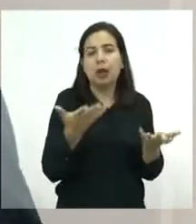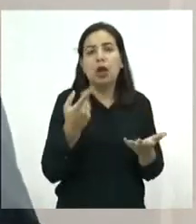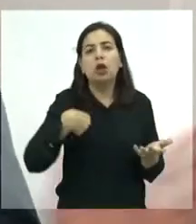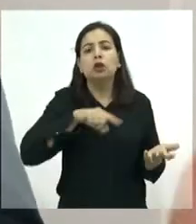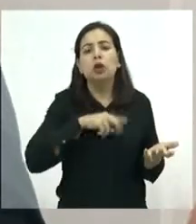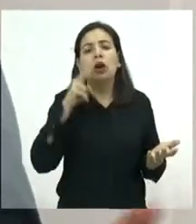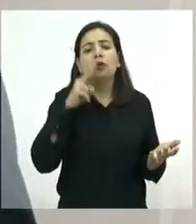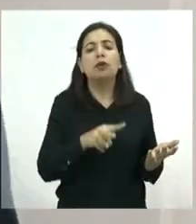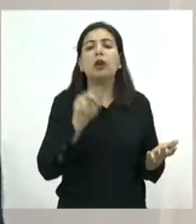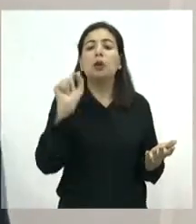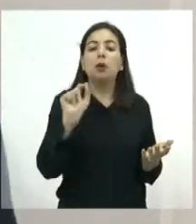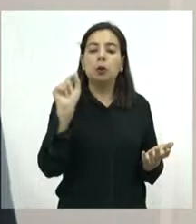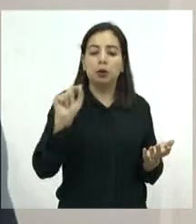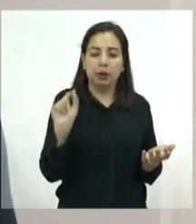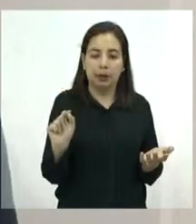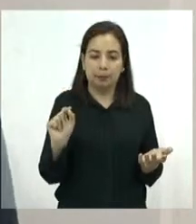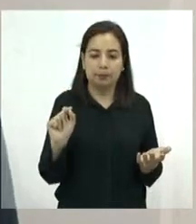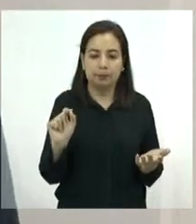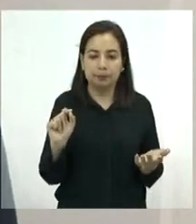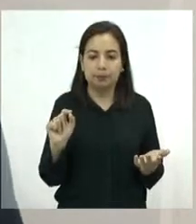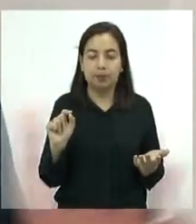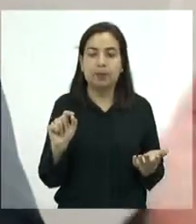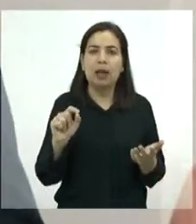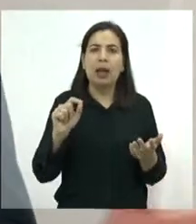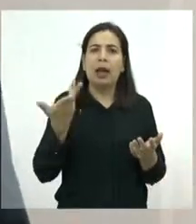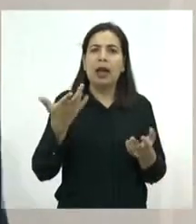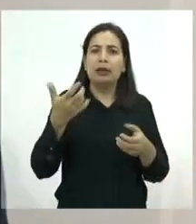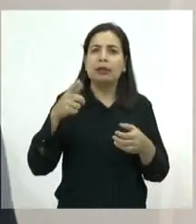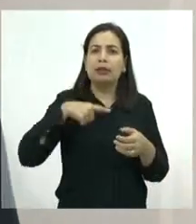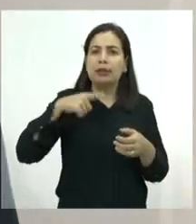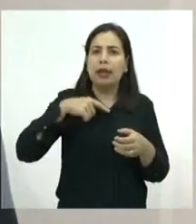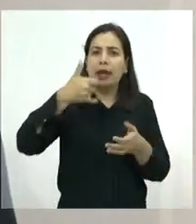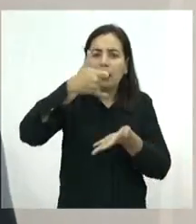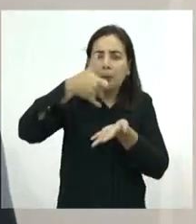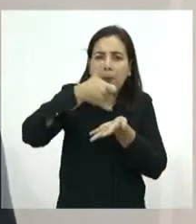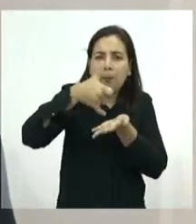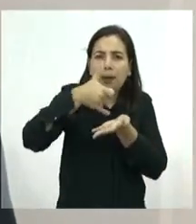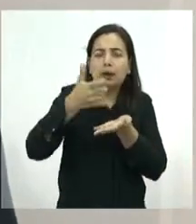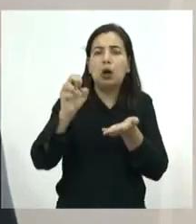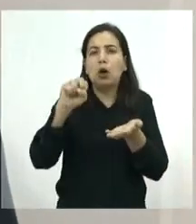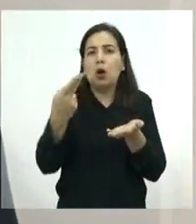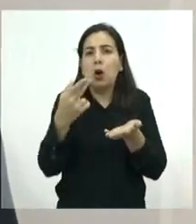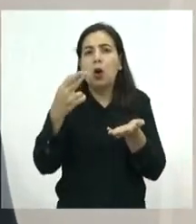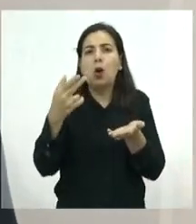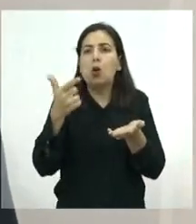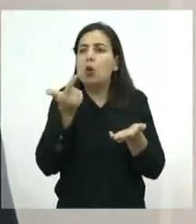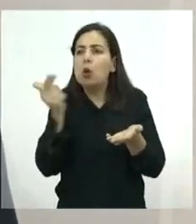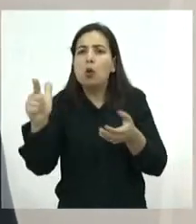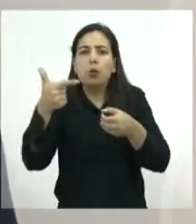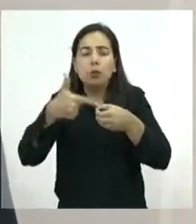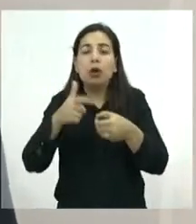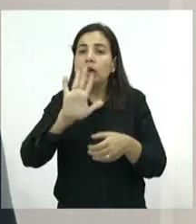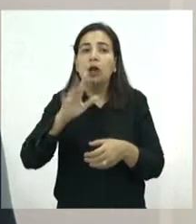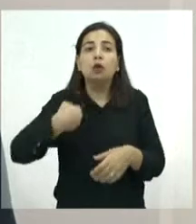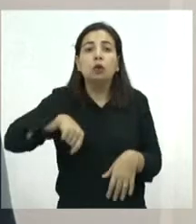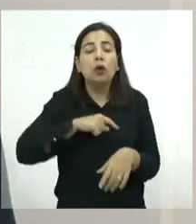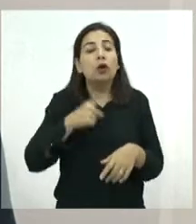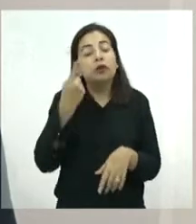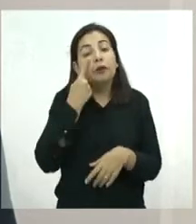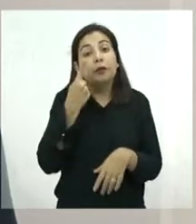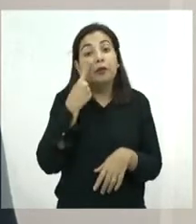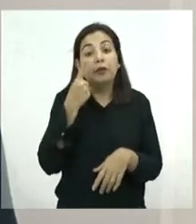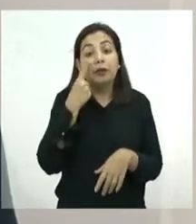aí, superar essa etapa do petróleo, do combustível fóssil e agora avançar em coisas mais